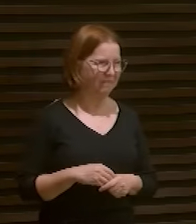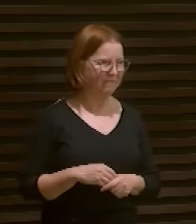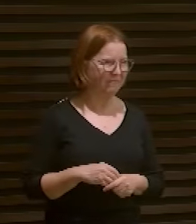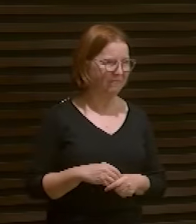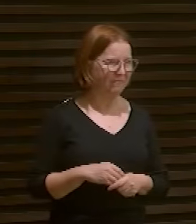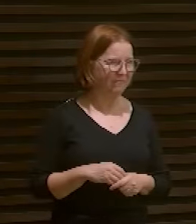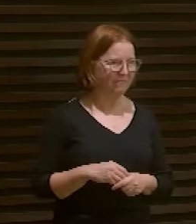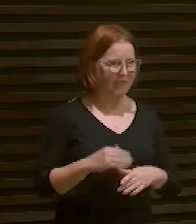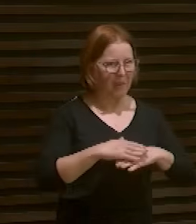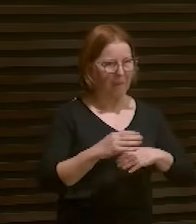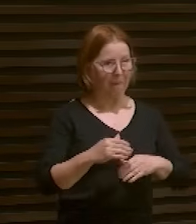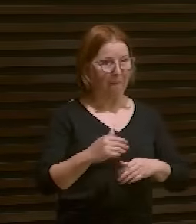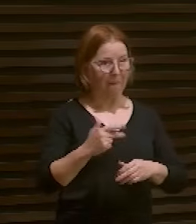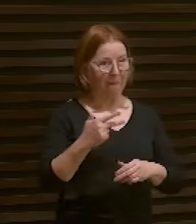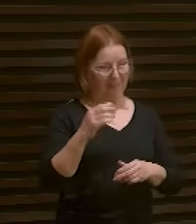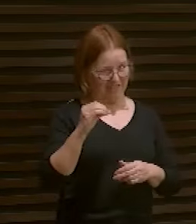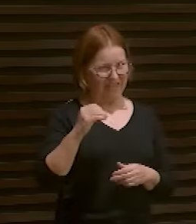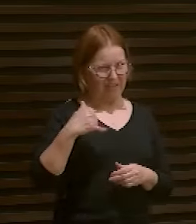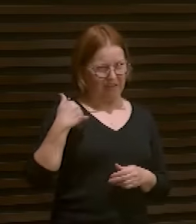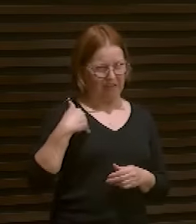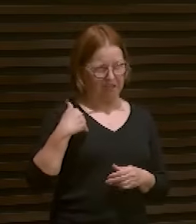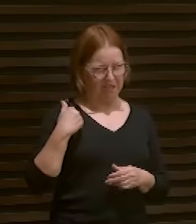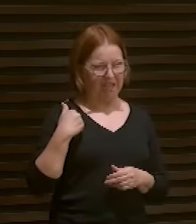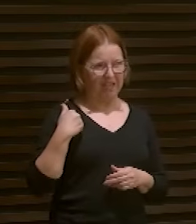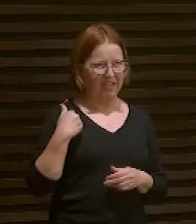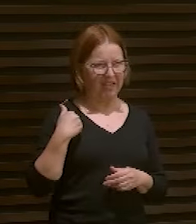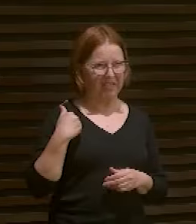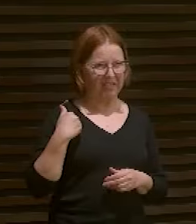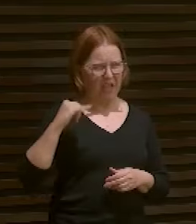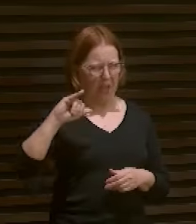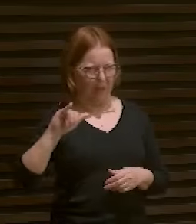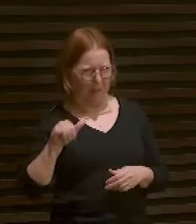Com mais de 30 anos, que vive te sugando na veia até hoje,